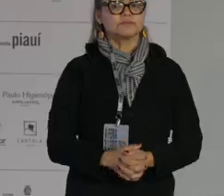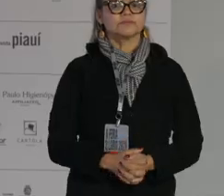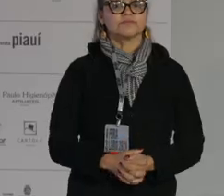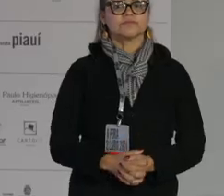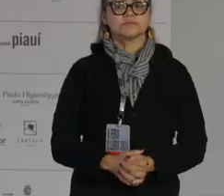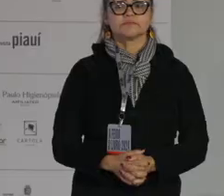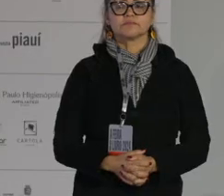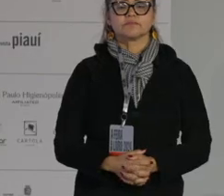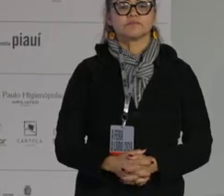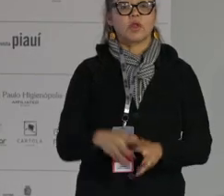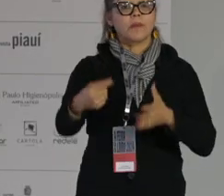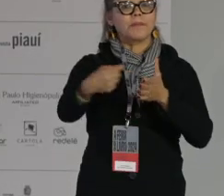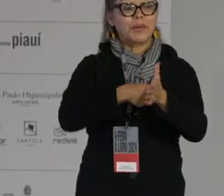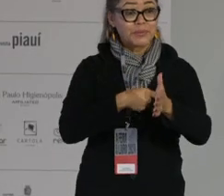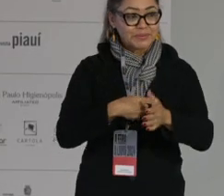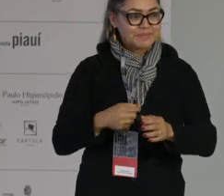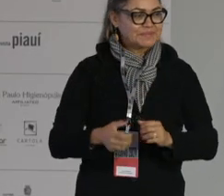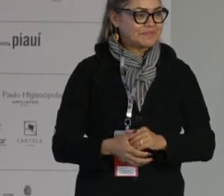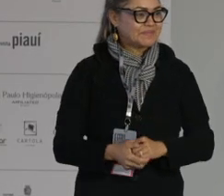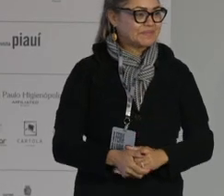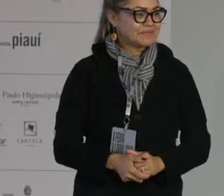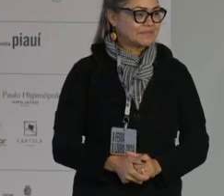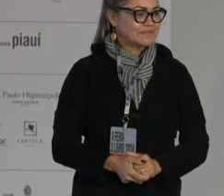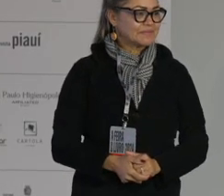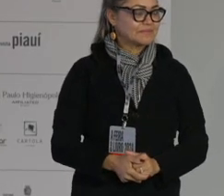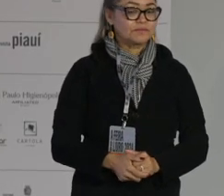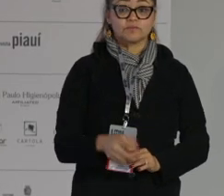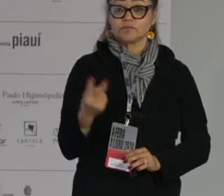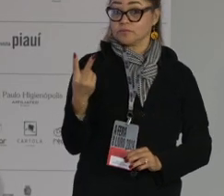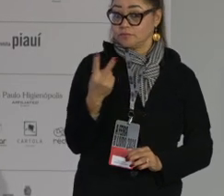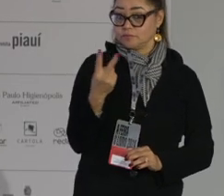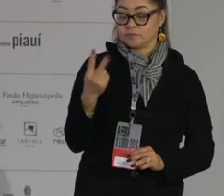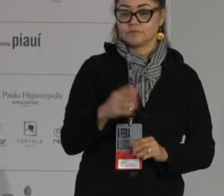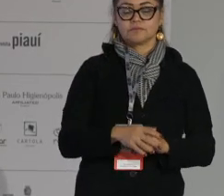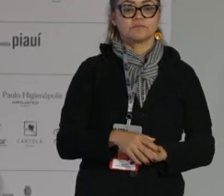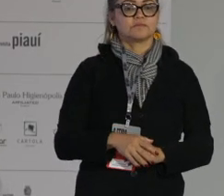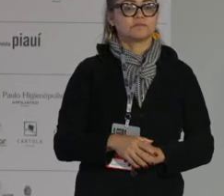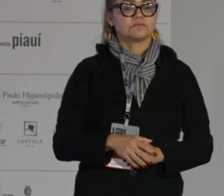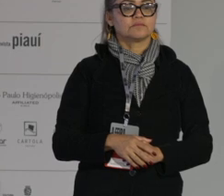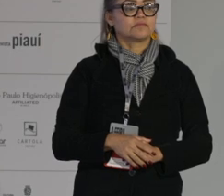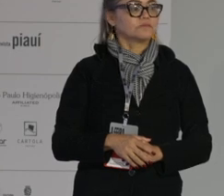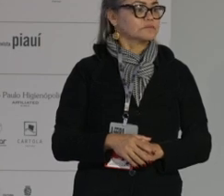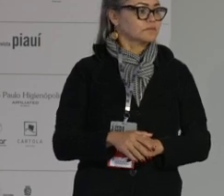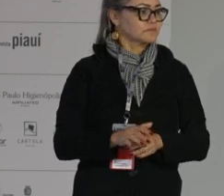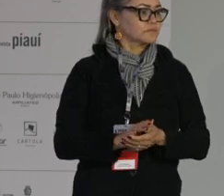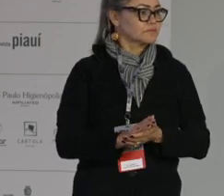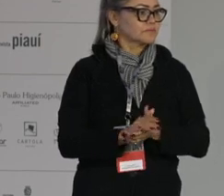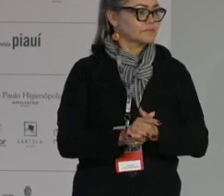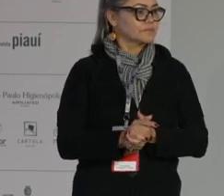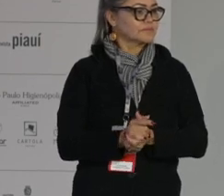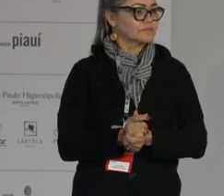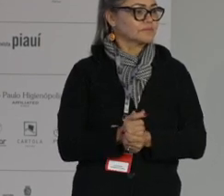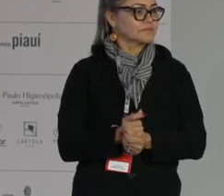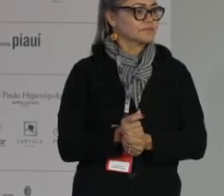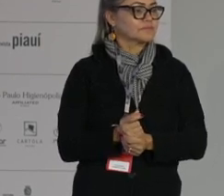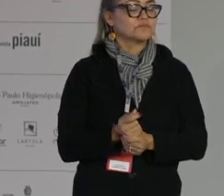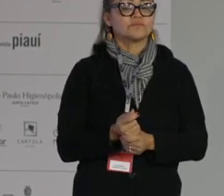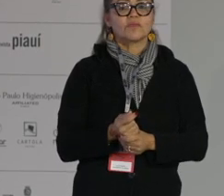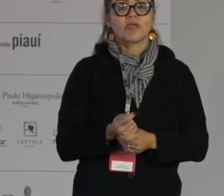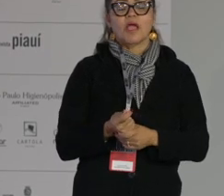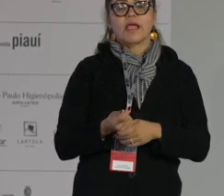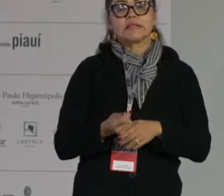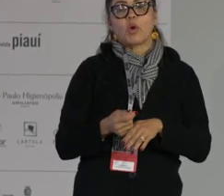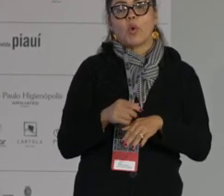Tem mais uma pergunta, eu acho. Para os dois, para a sereia do Rio do Inconsciente,